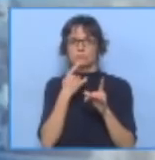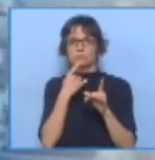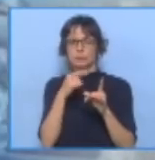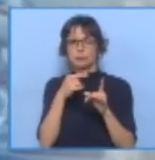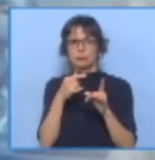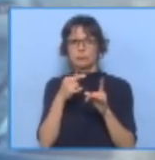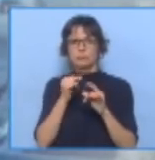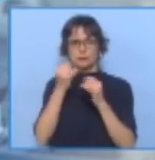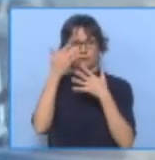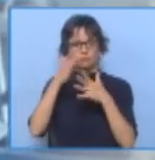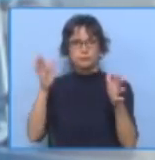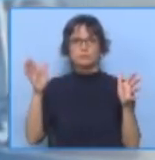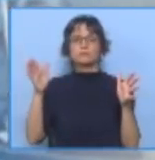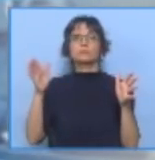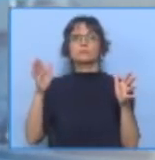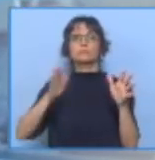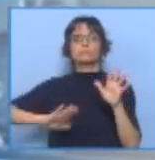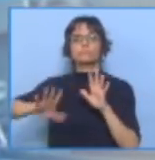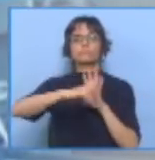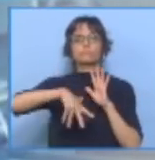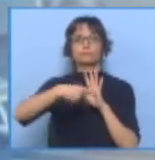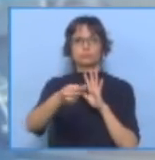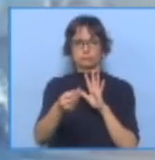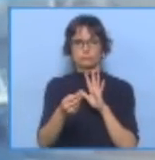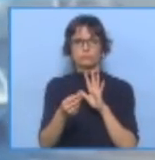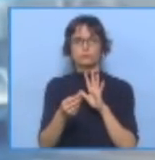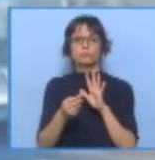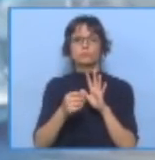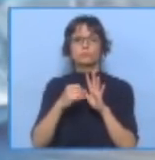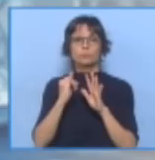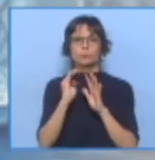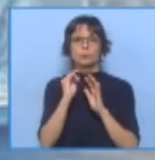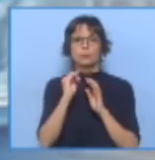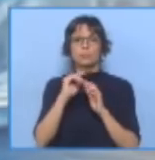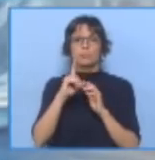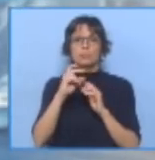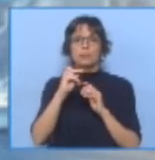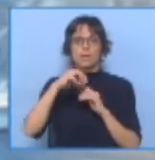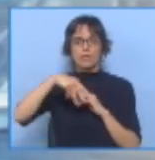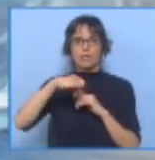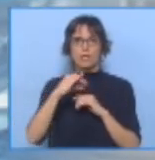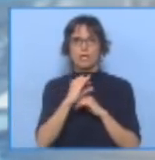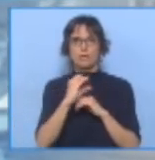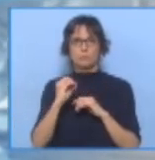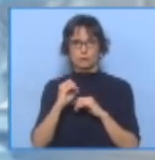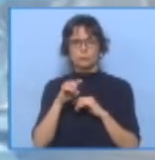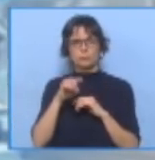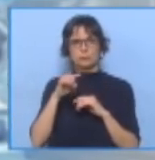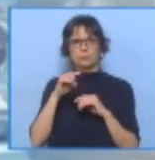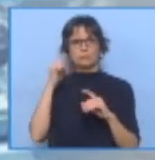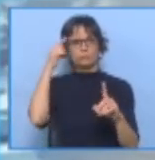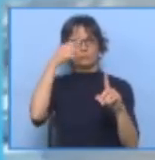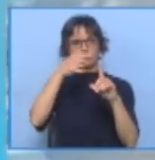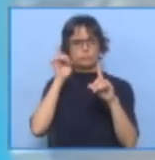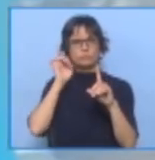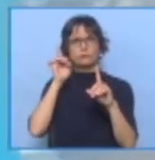o mundo islâmico, designadamente com um espaço que era o grande objetivo nesta altura e o que estava